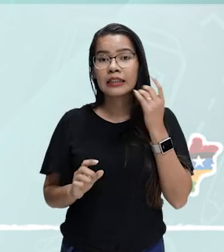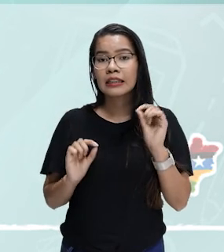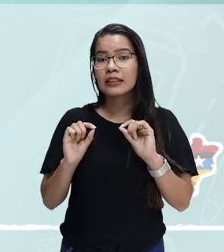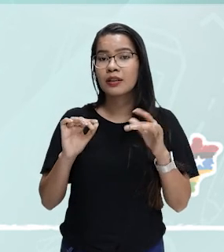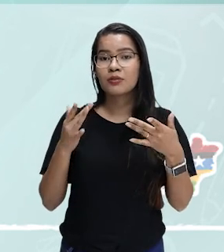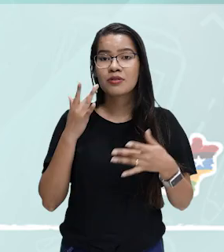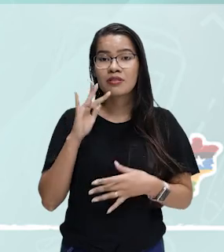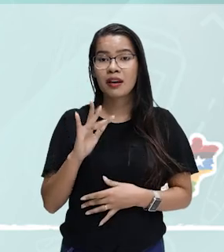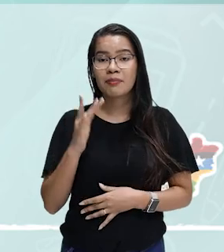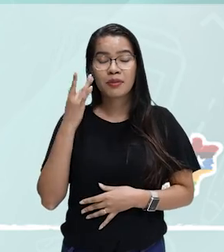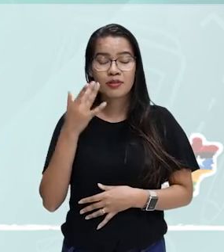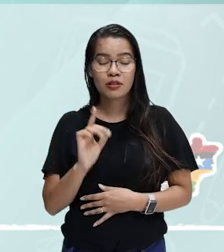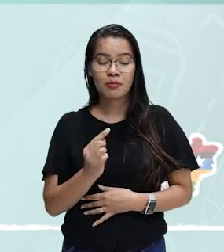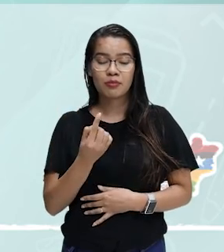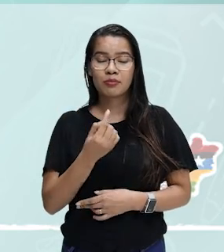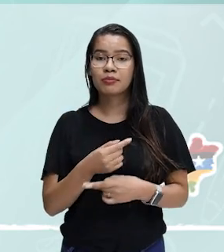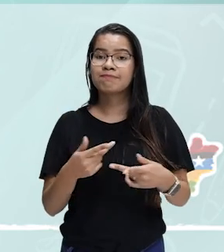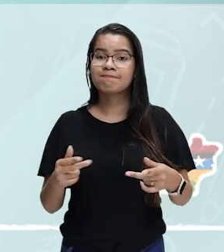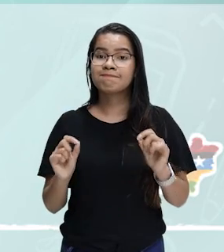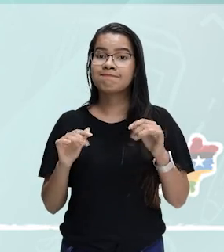sabe alguma coisa.